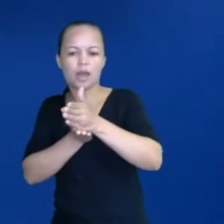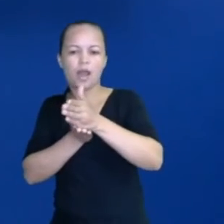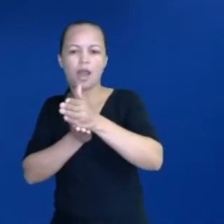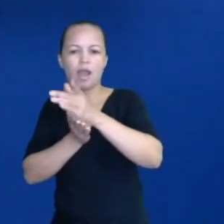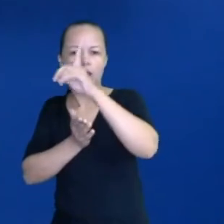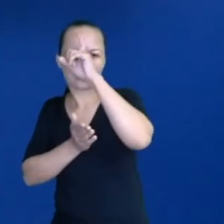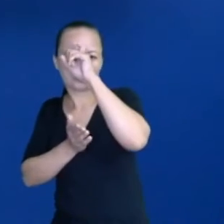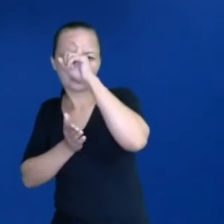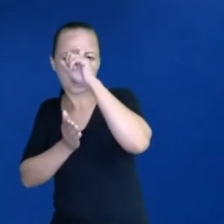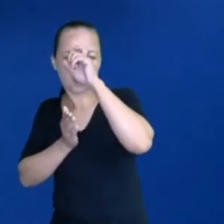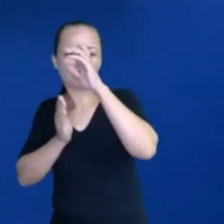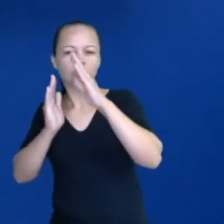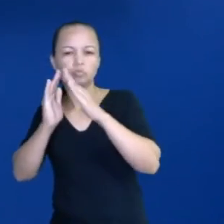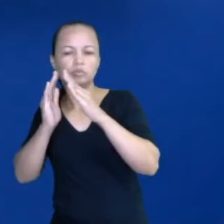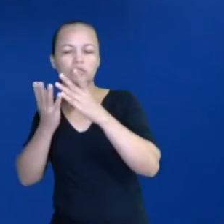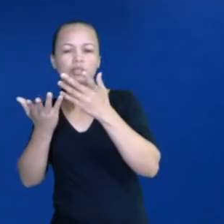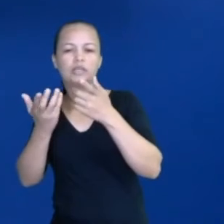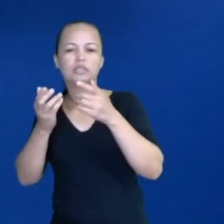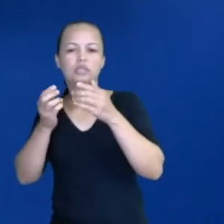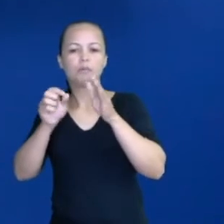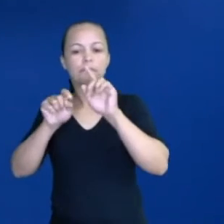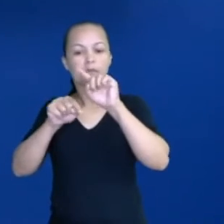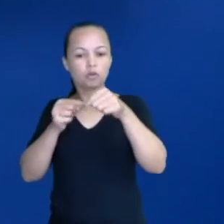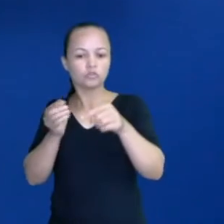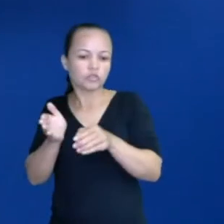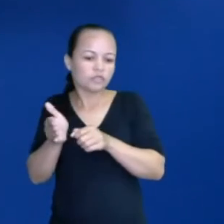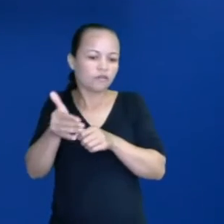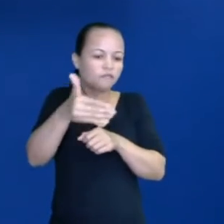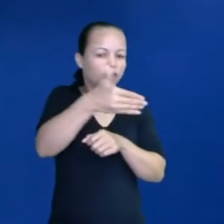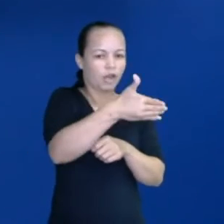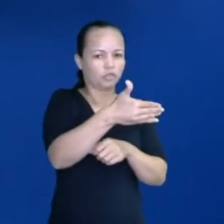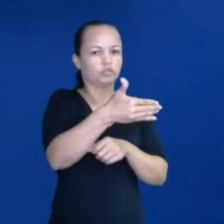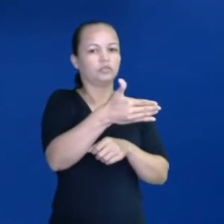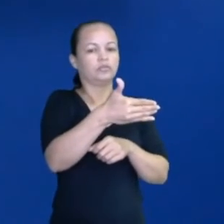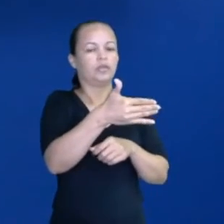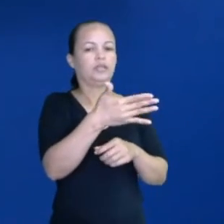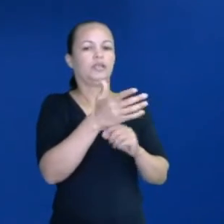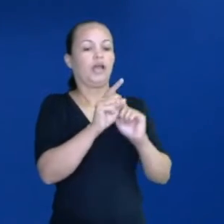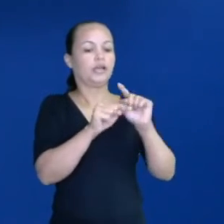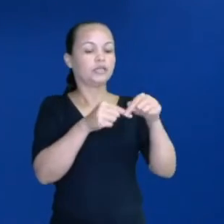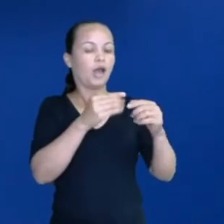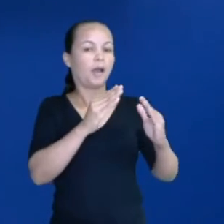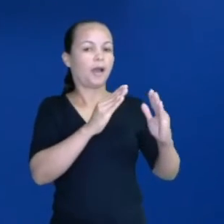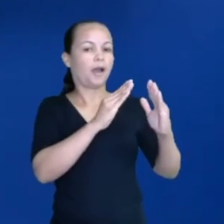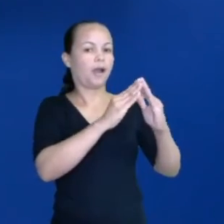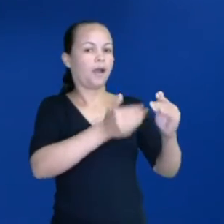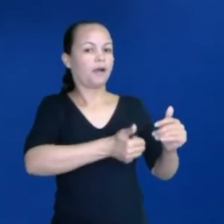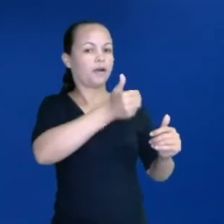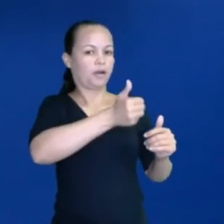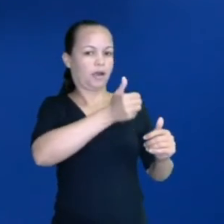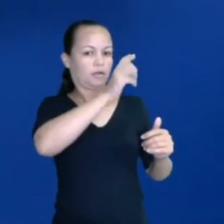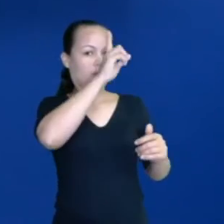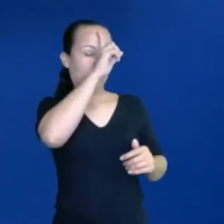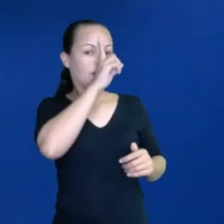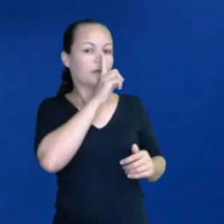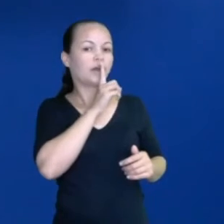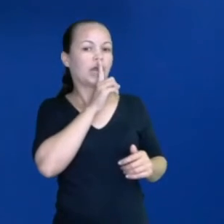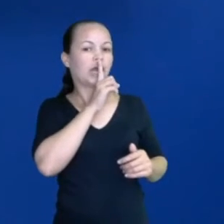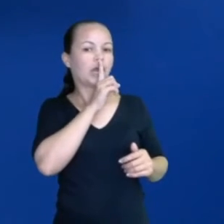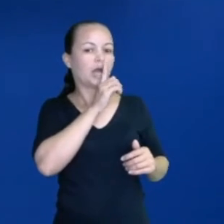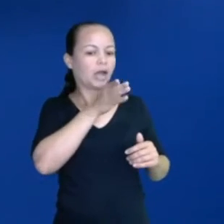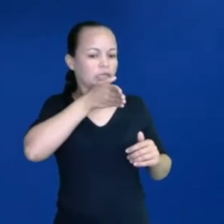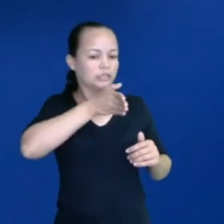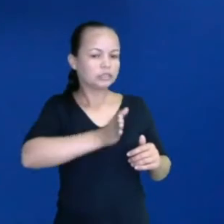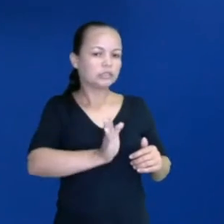depois do posto de saúde você vai virar à esquerda e na primeira casa amarela, em cima